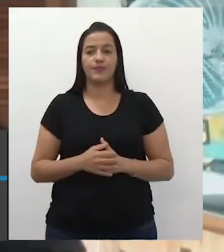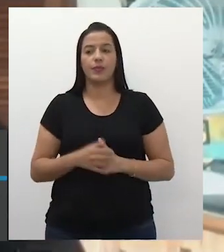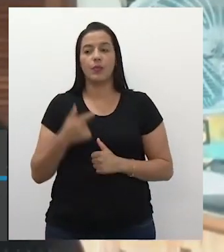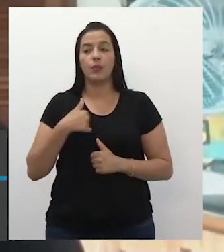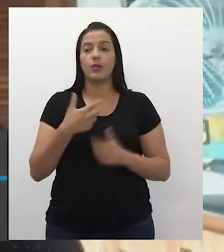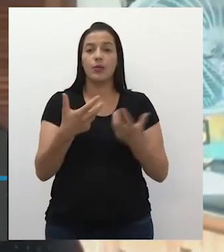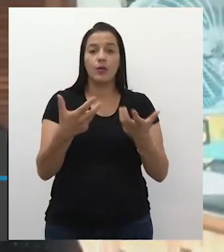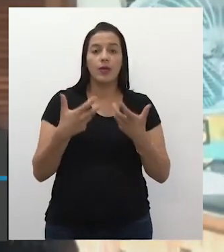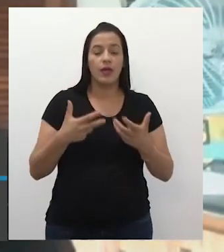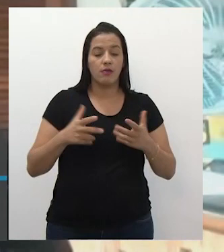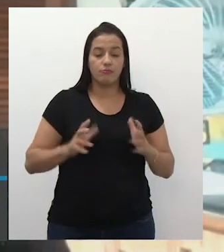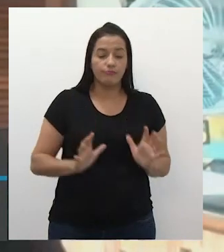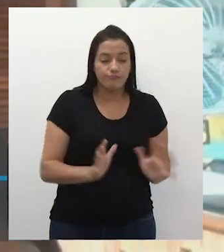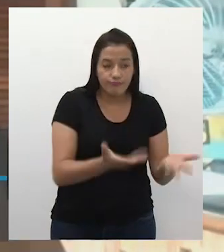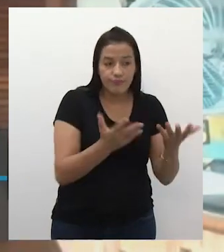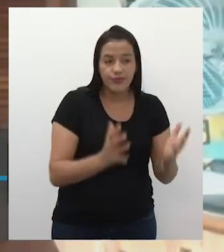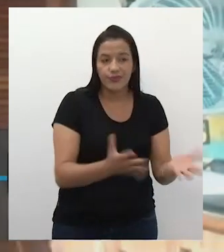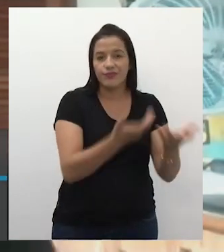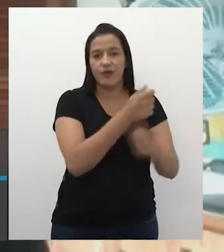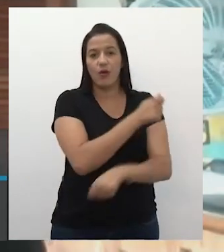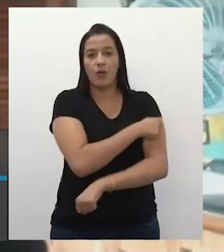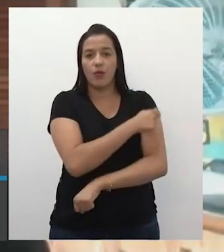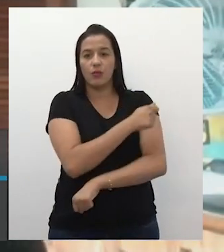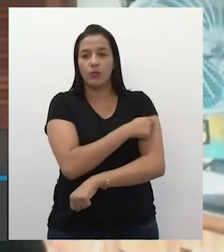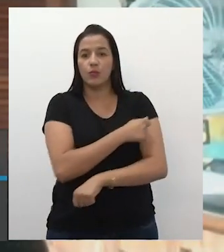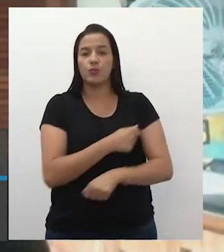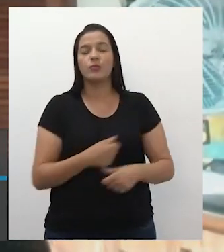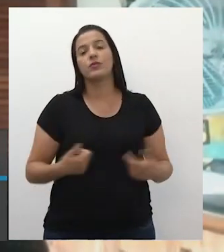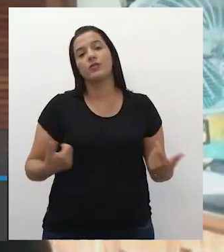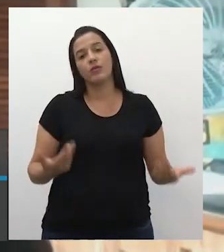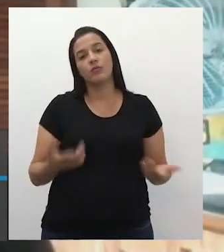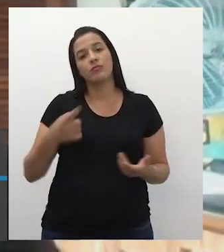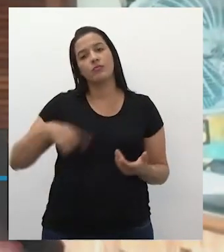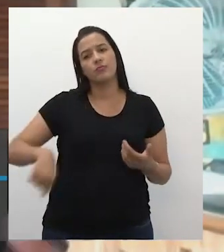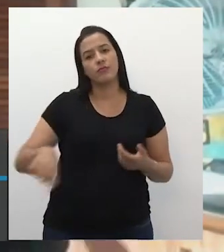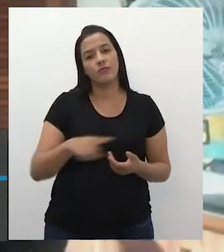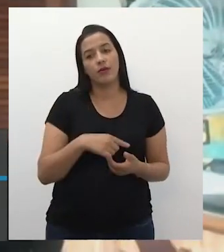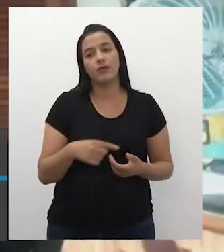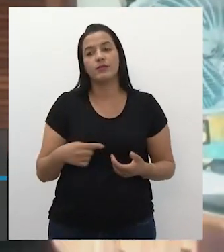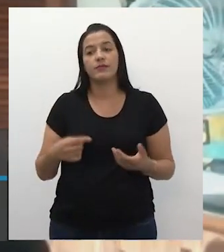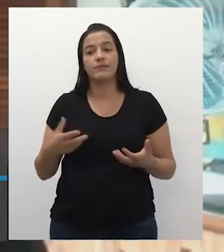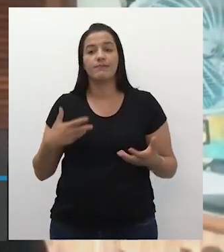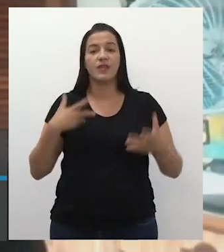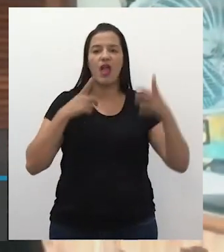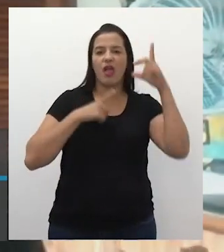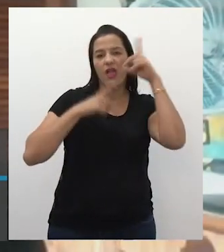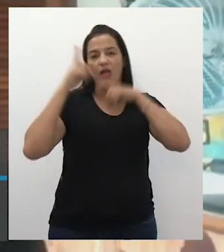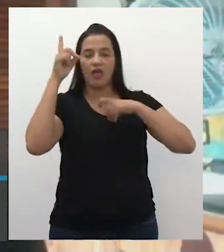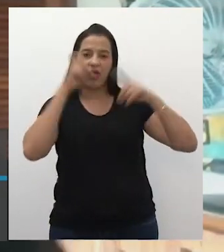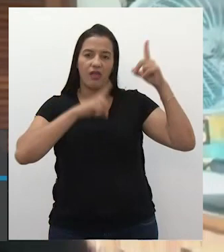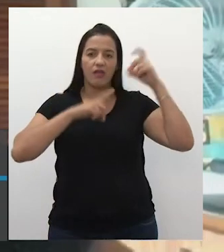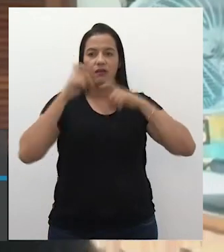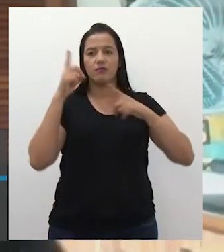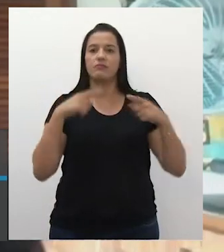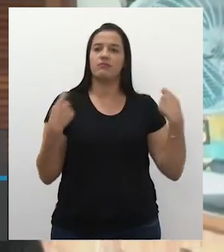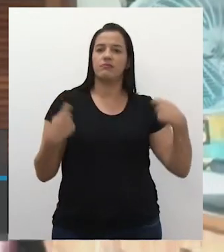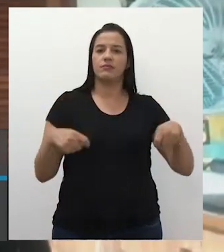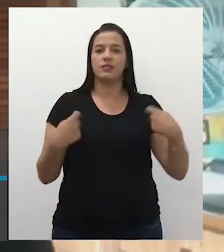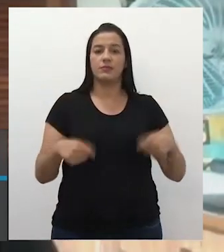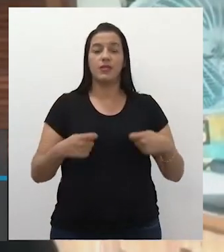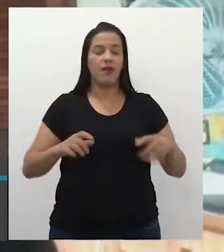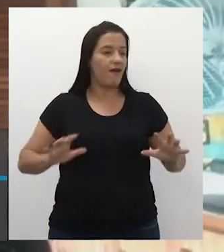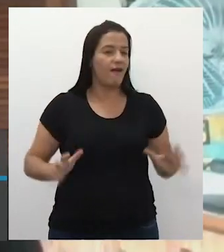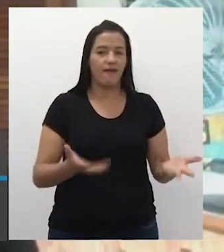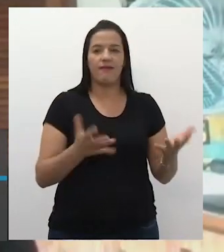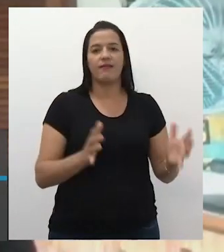quero motivar o aluno. Eu falo que nós, professores, nós temos que ser cheios de caras e bocas, né? Quando a gente quer